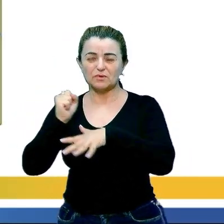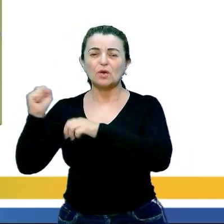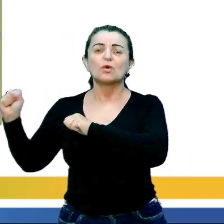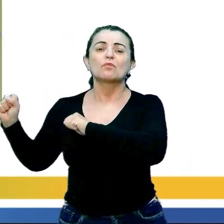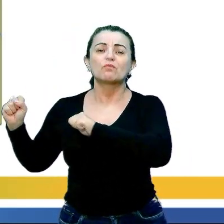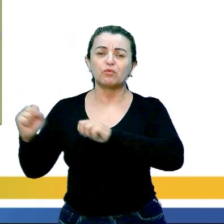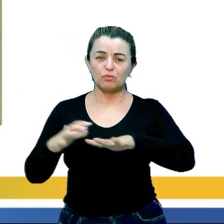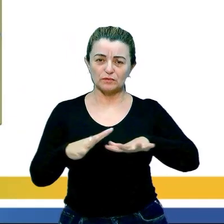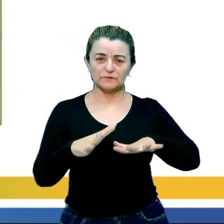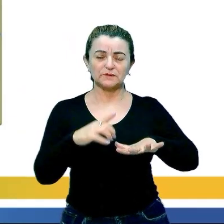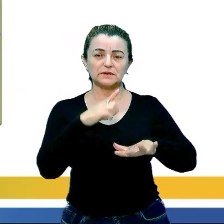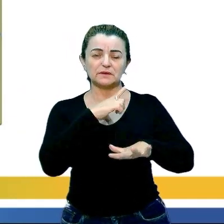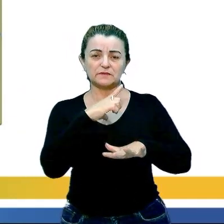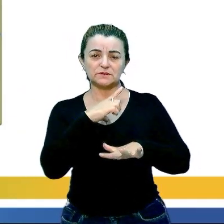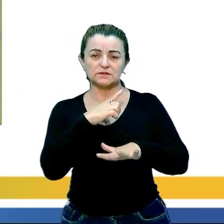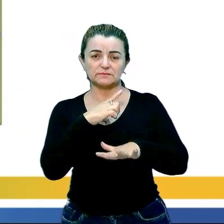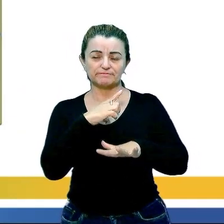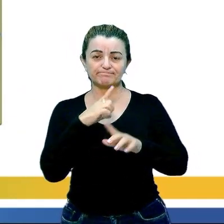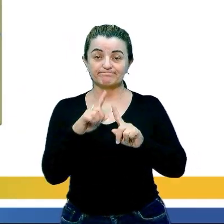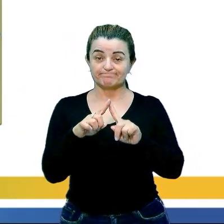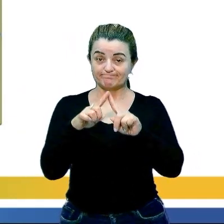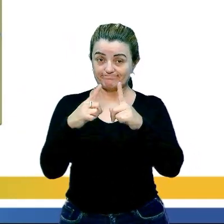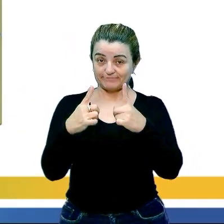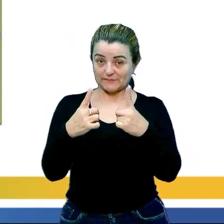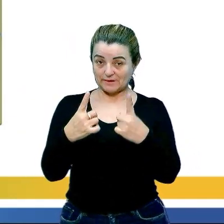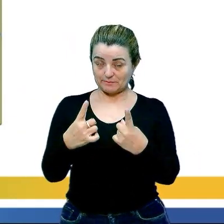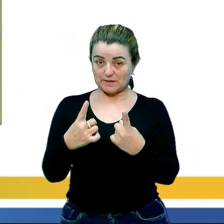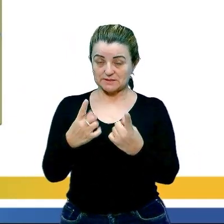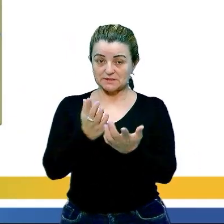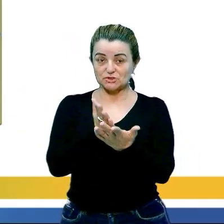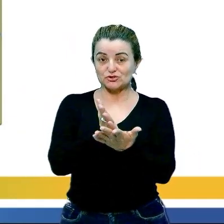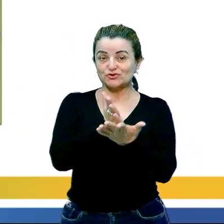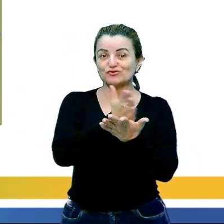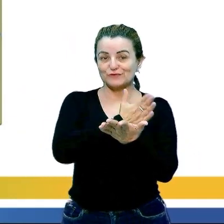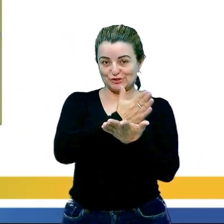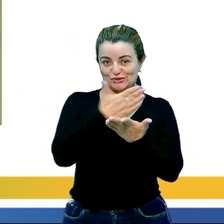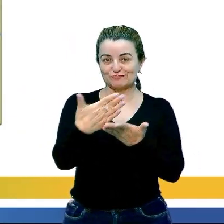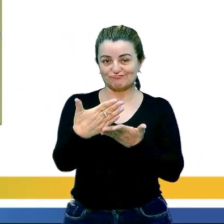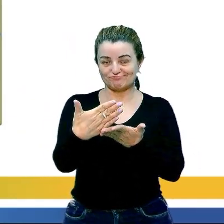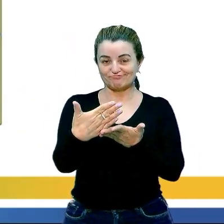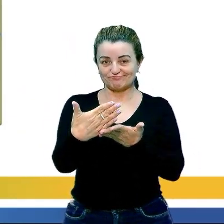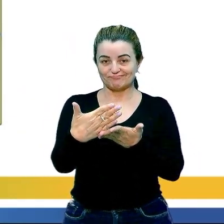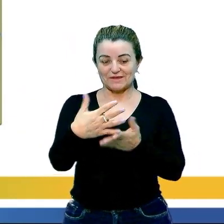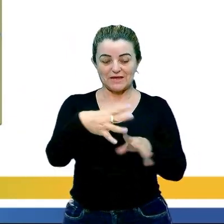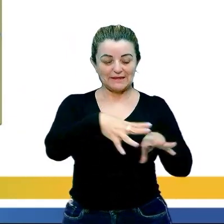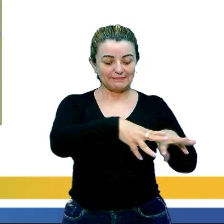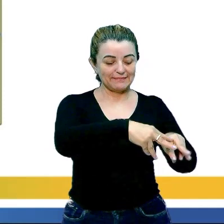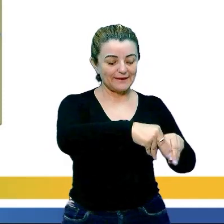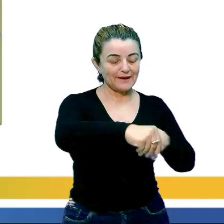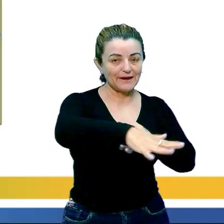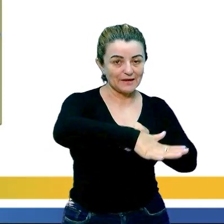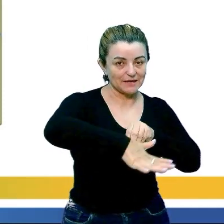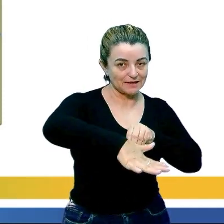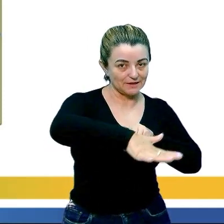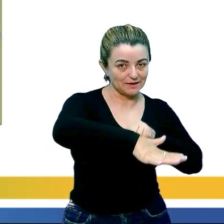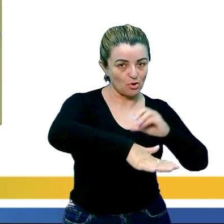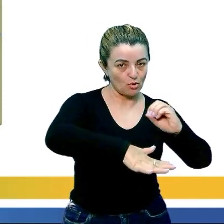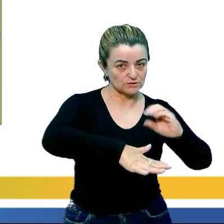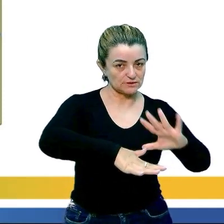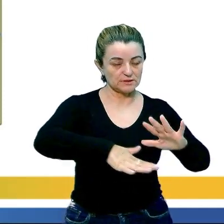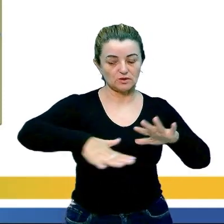esse grande império. E aí o imperador, né, faz essa divisão, e faz essa divisão também de